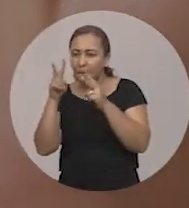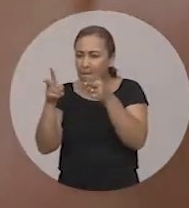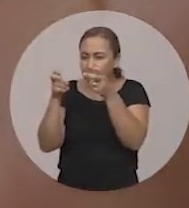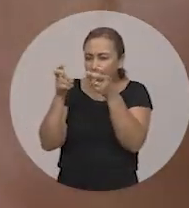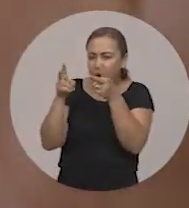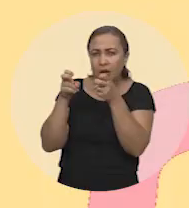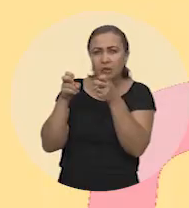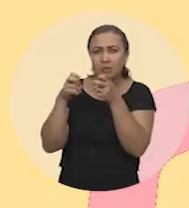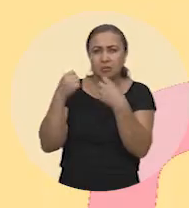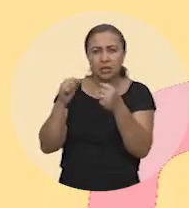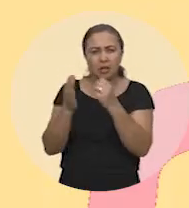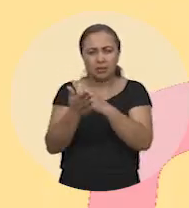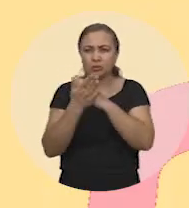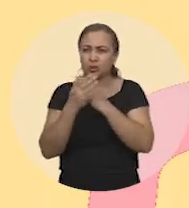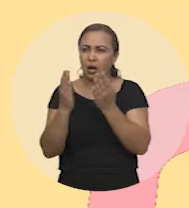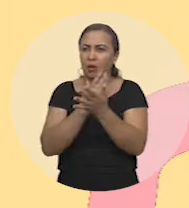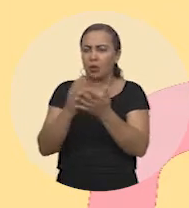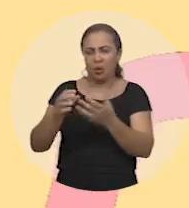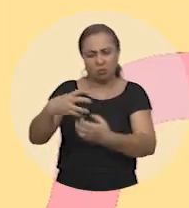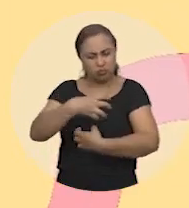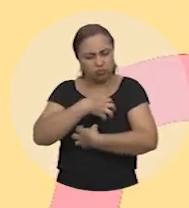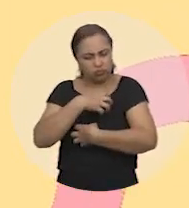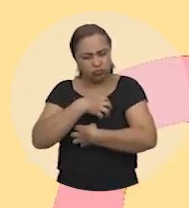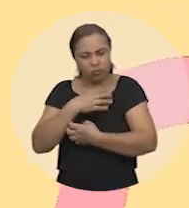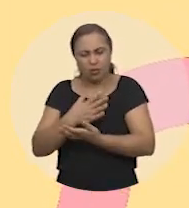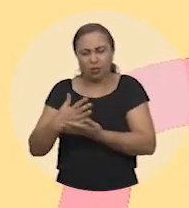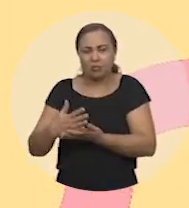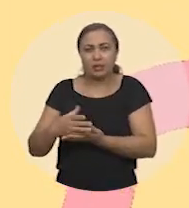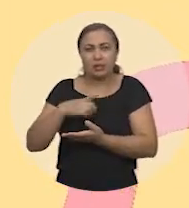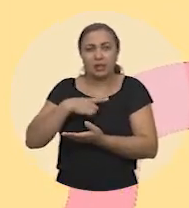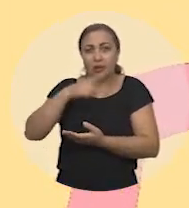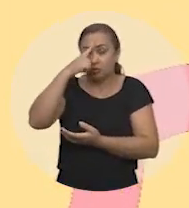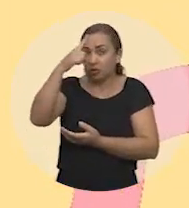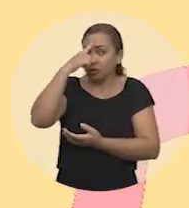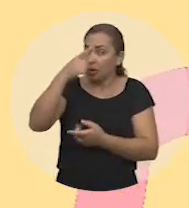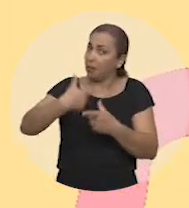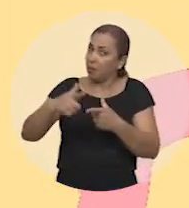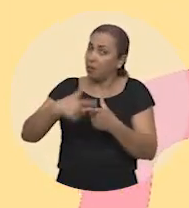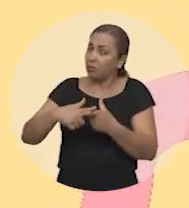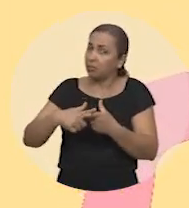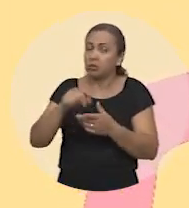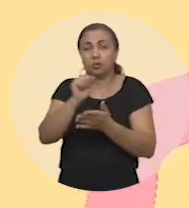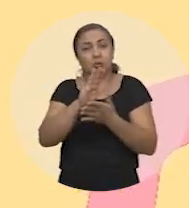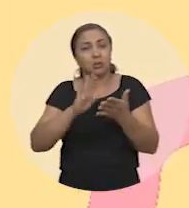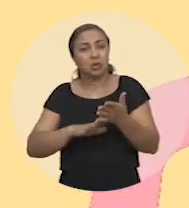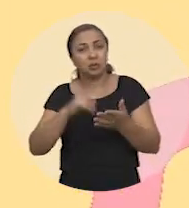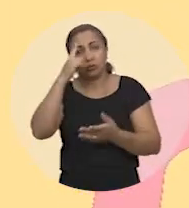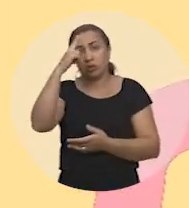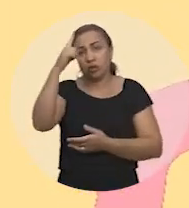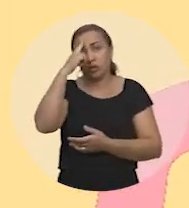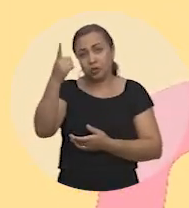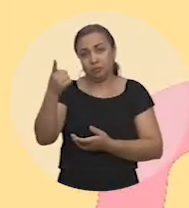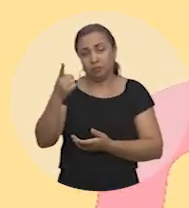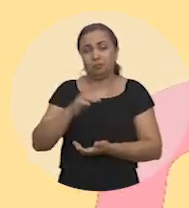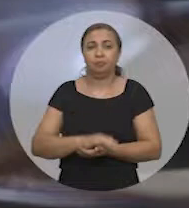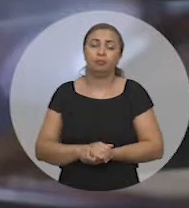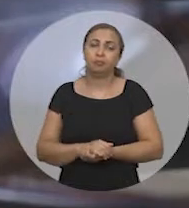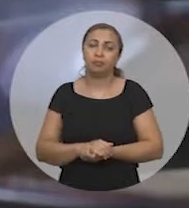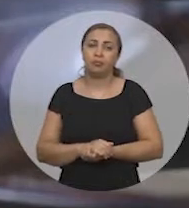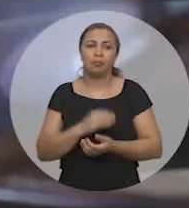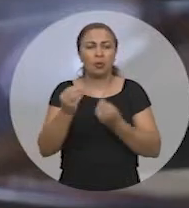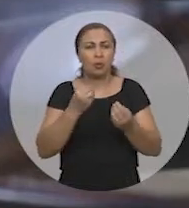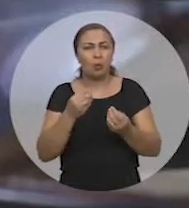sinais a gente perceber que precisa ajuda é quando algum desses sentimentos começa a apertar o nosso cotidiano é mas a vida